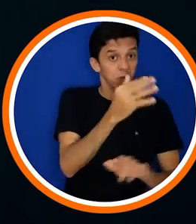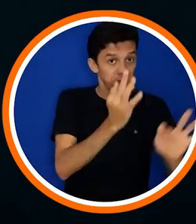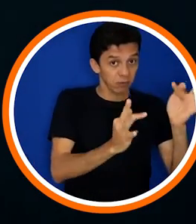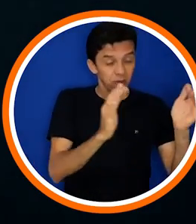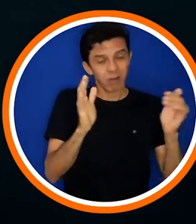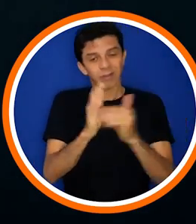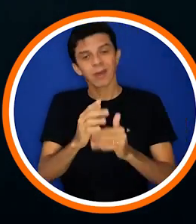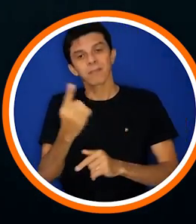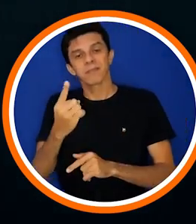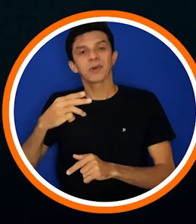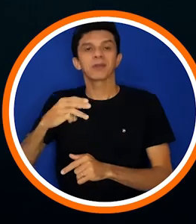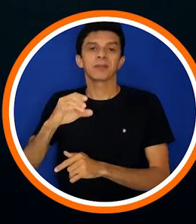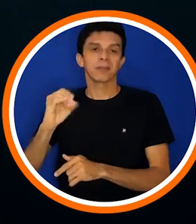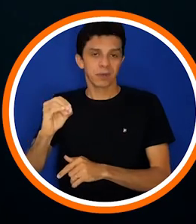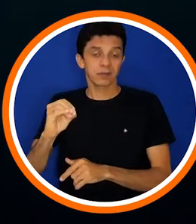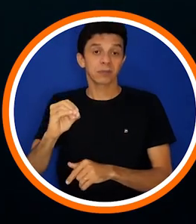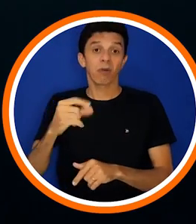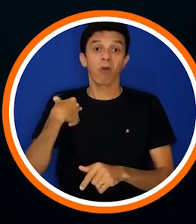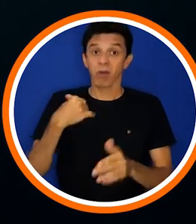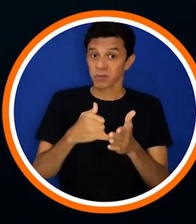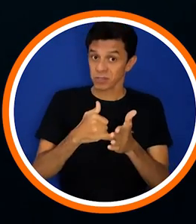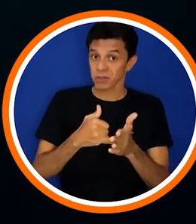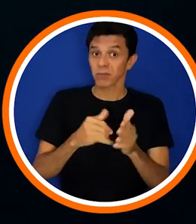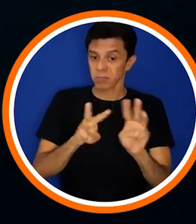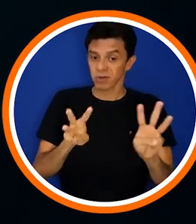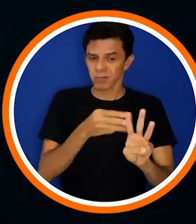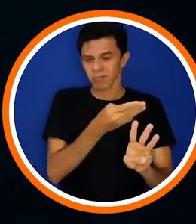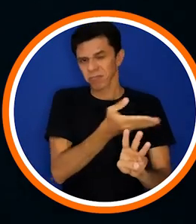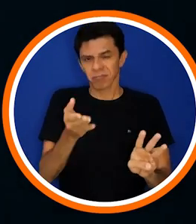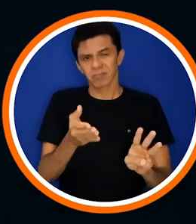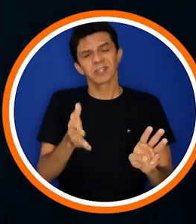março. As inscrições já estão abertas e você pode fazer a sua pelo